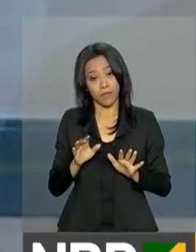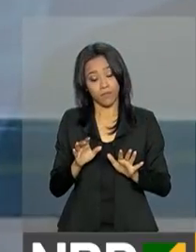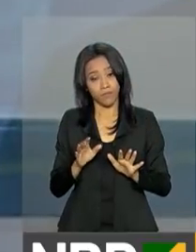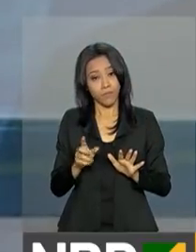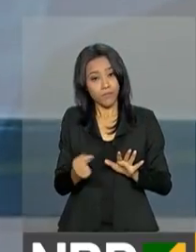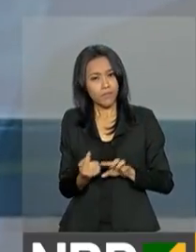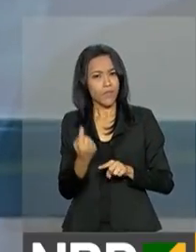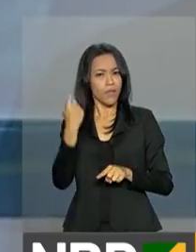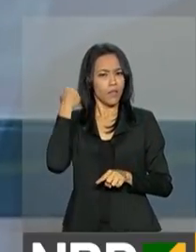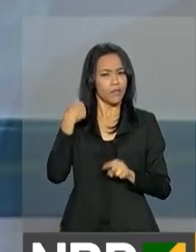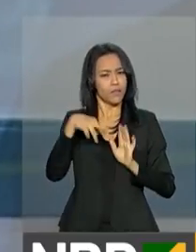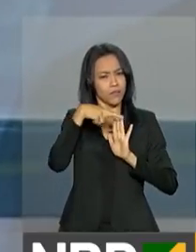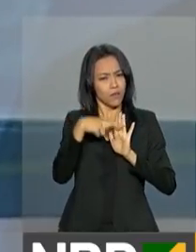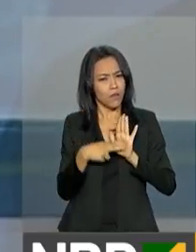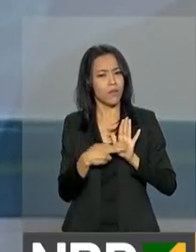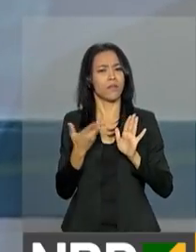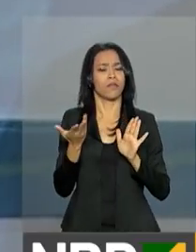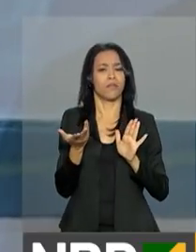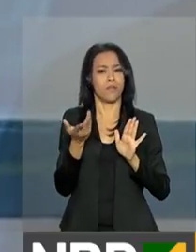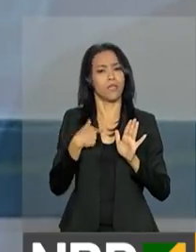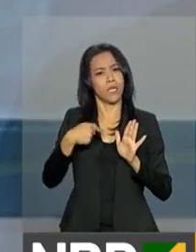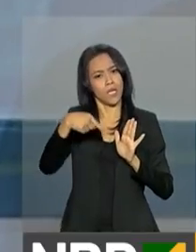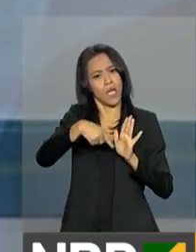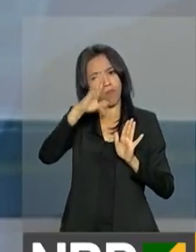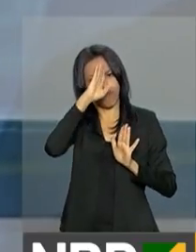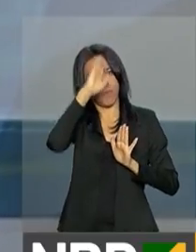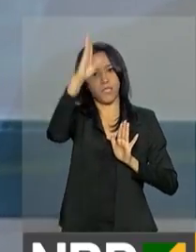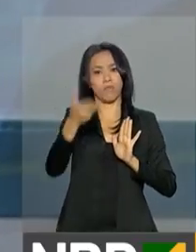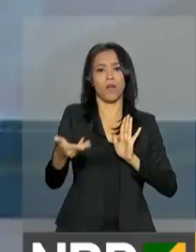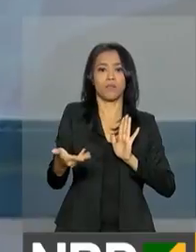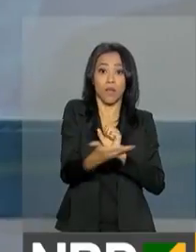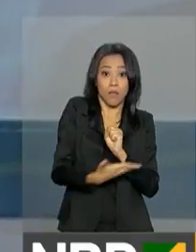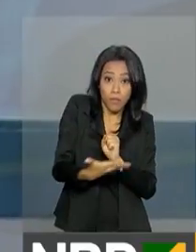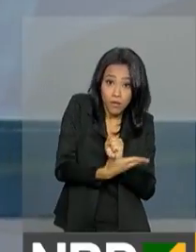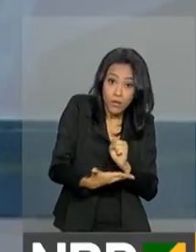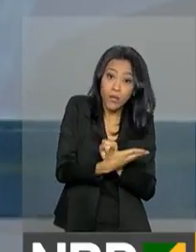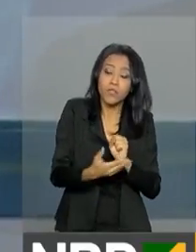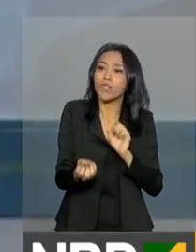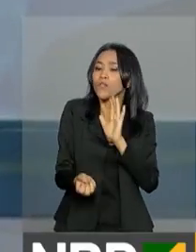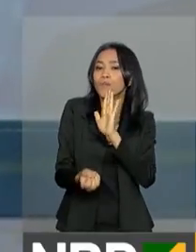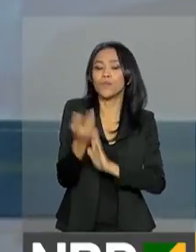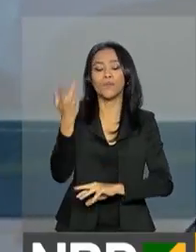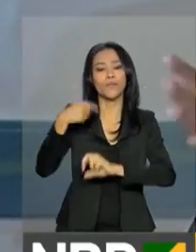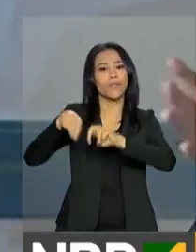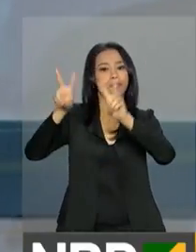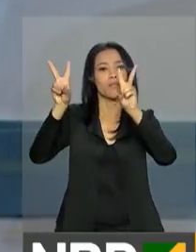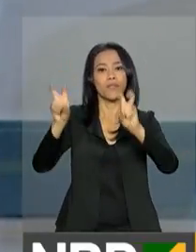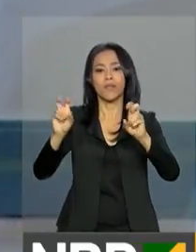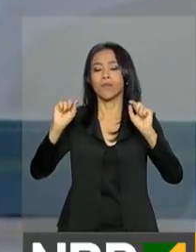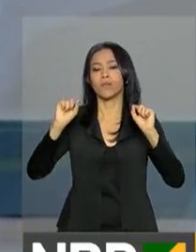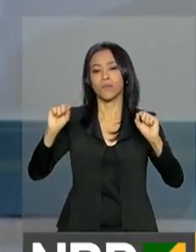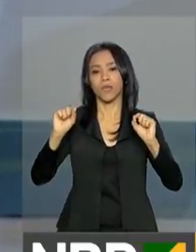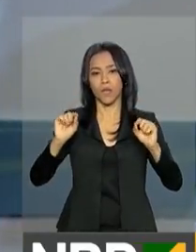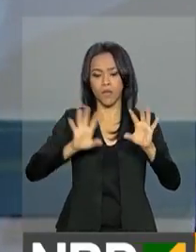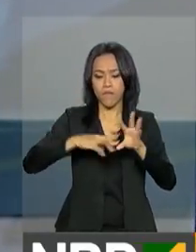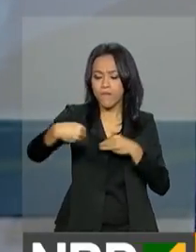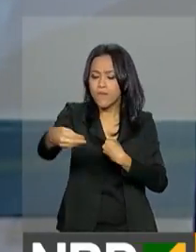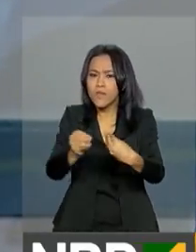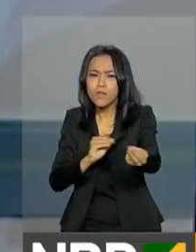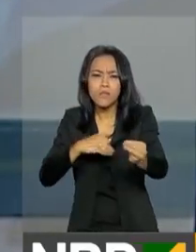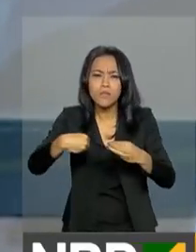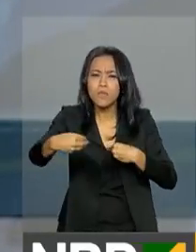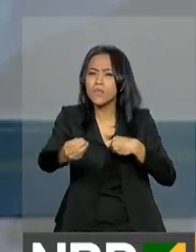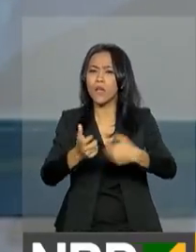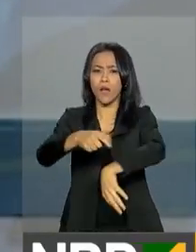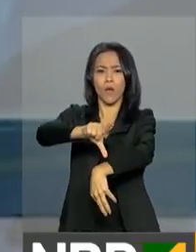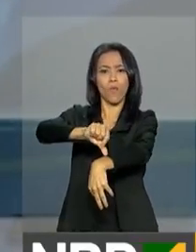destas premissas, penso eu, fundamentais, é que surgem temas como, por exemplo, flexibilizar o horário da